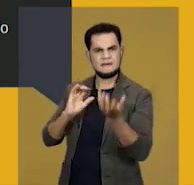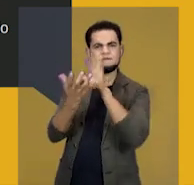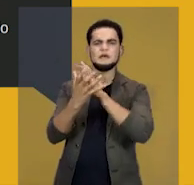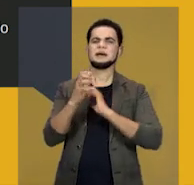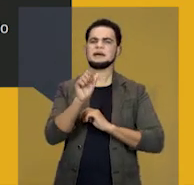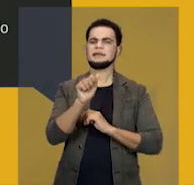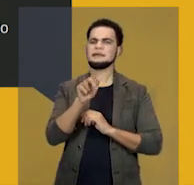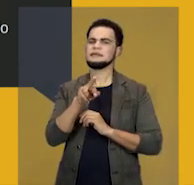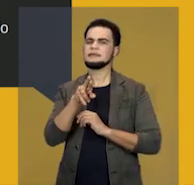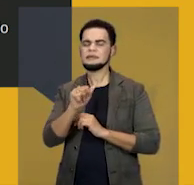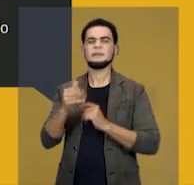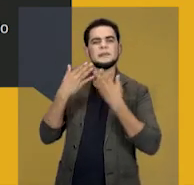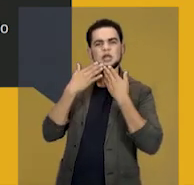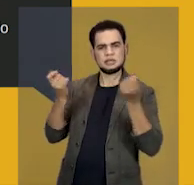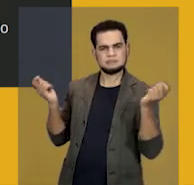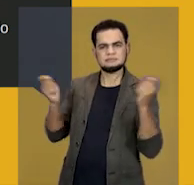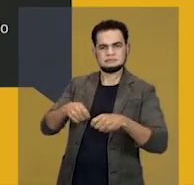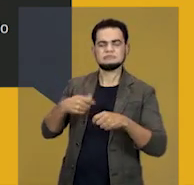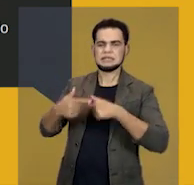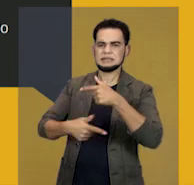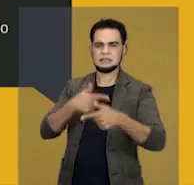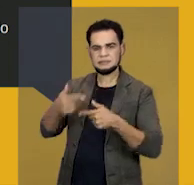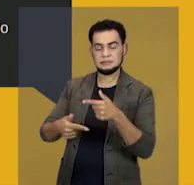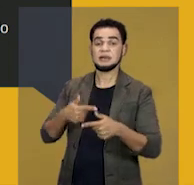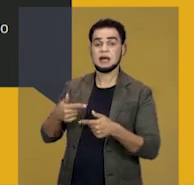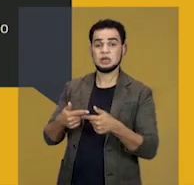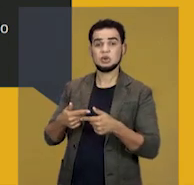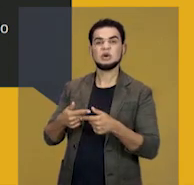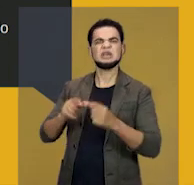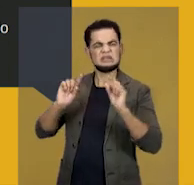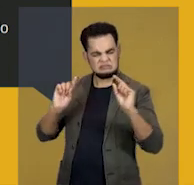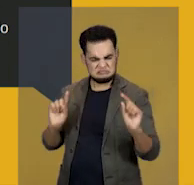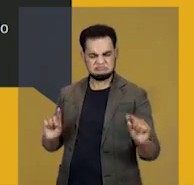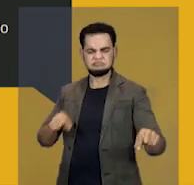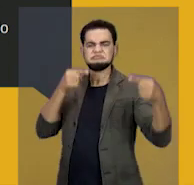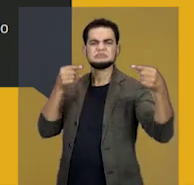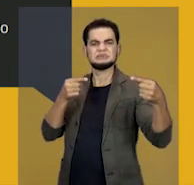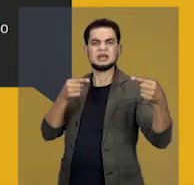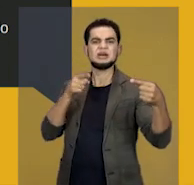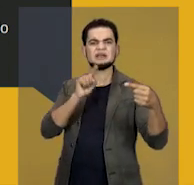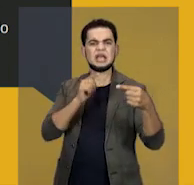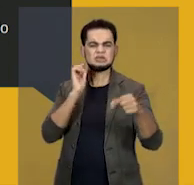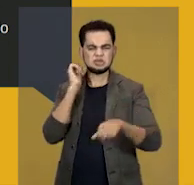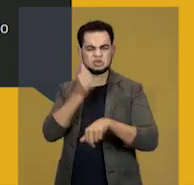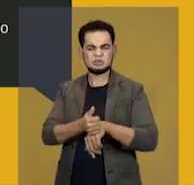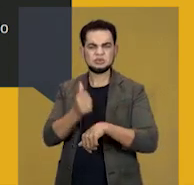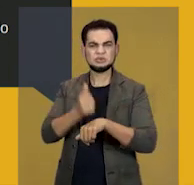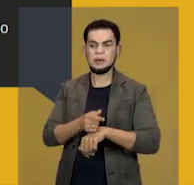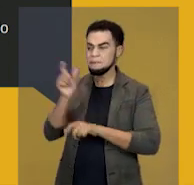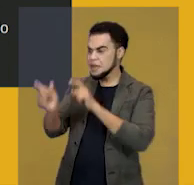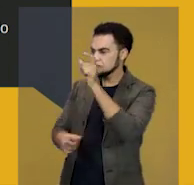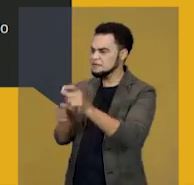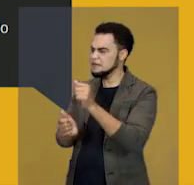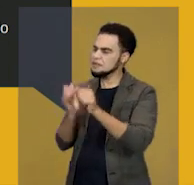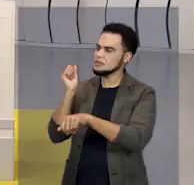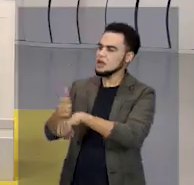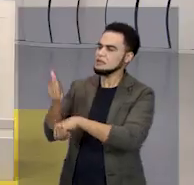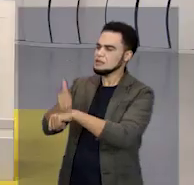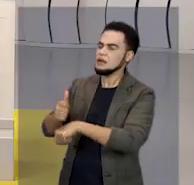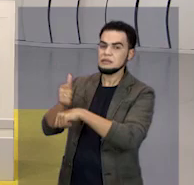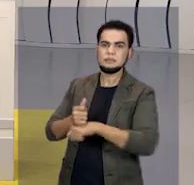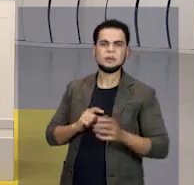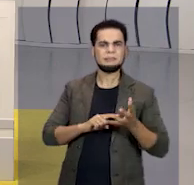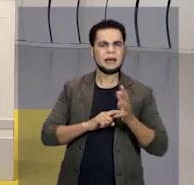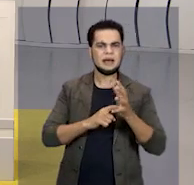melhoria das condições de trabalho e o combate ao processo de substituição do homem pela máquina no meio agropecuário. Então, aqui